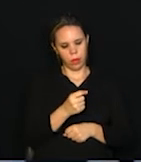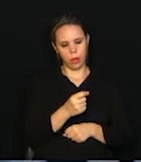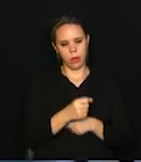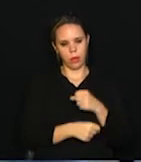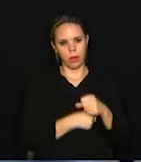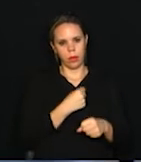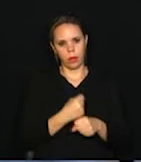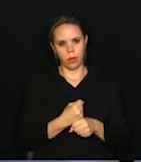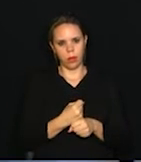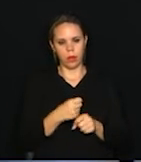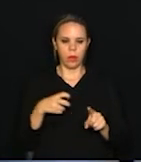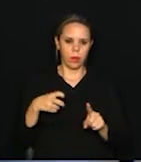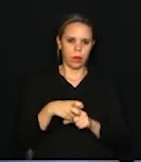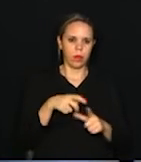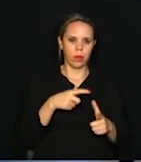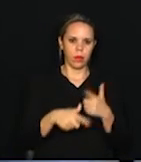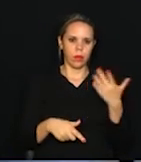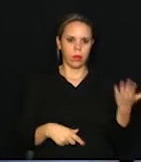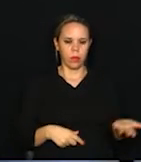dentre